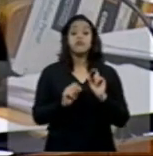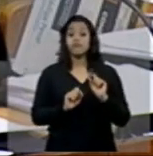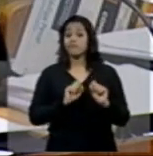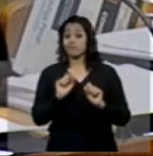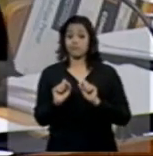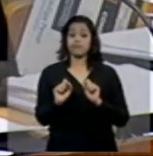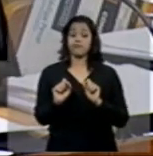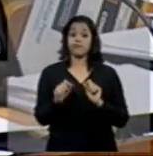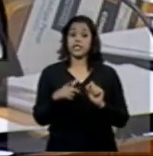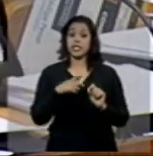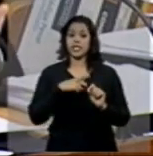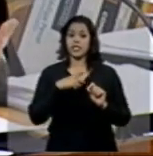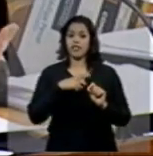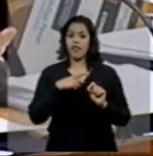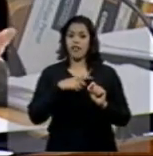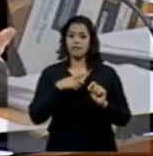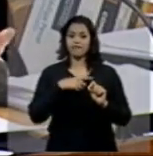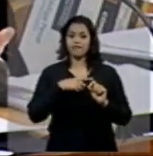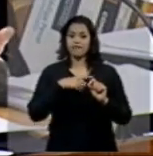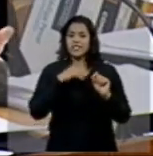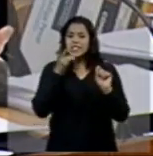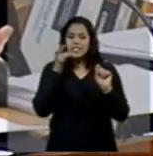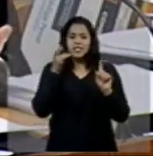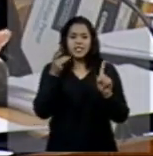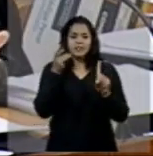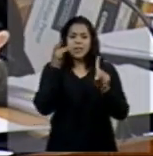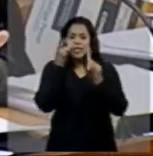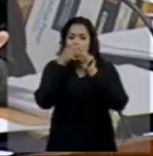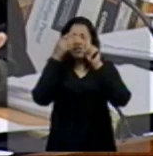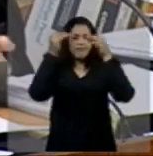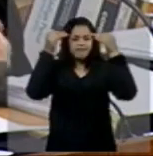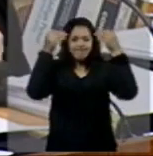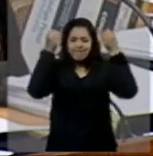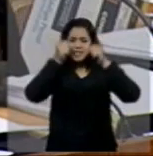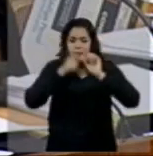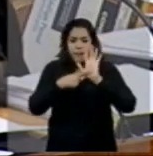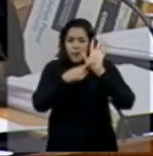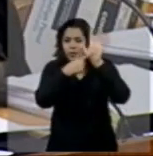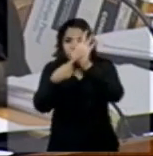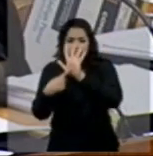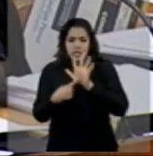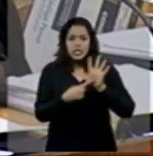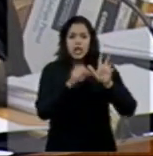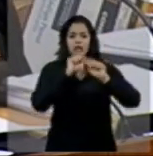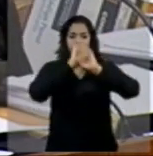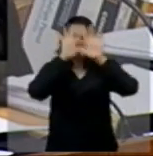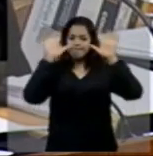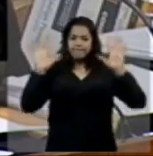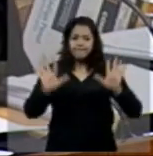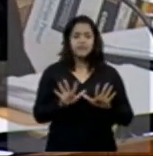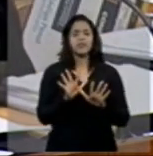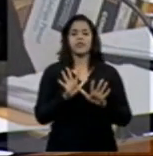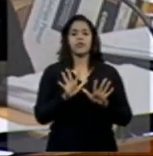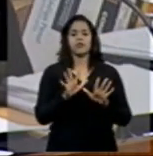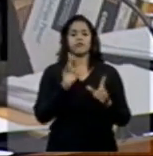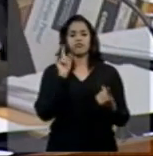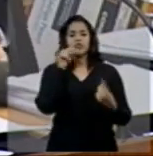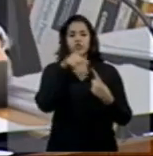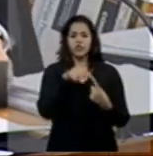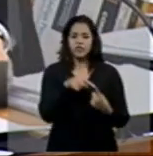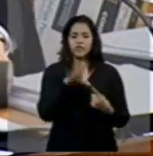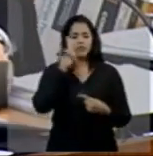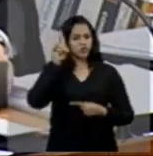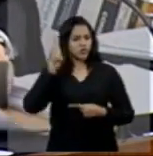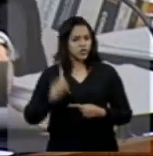há transparência de responsabilidades, há a presença da efetividade dos